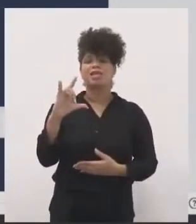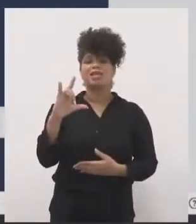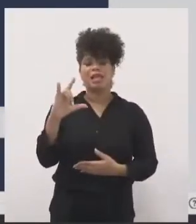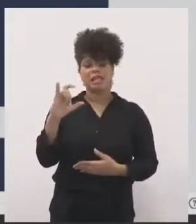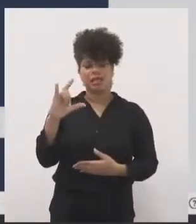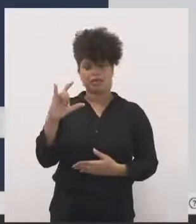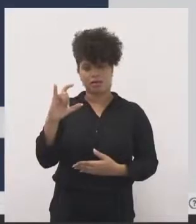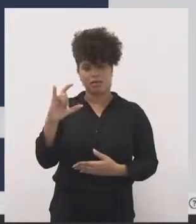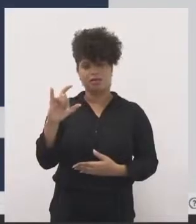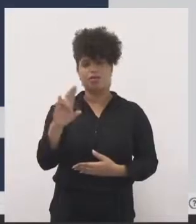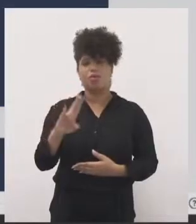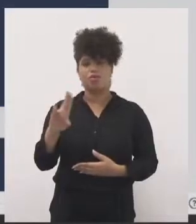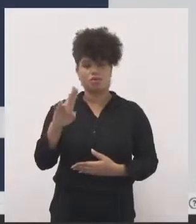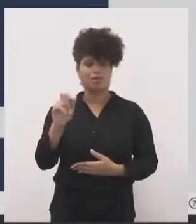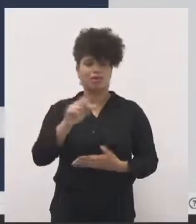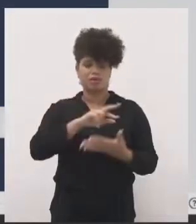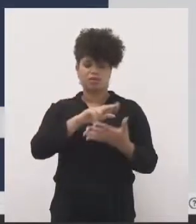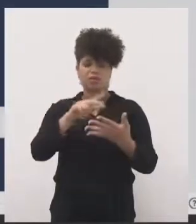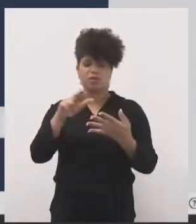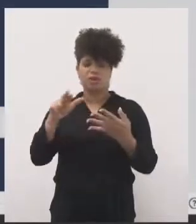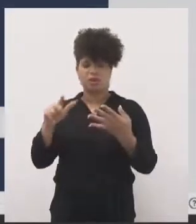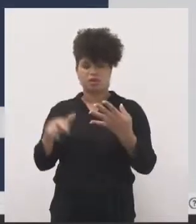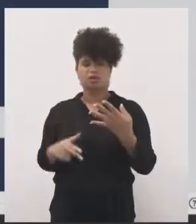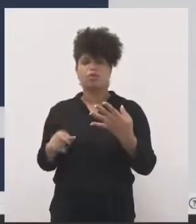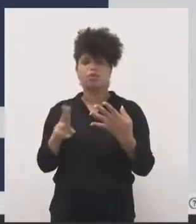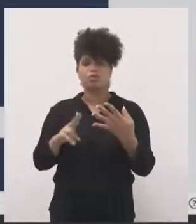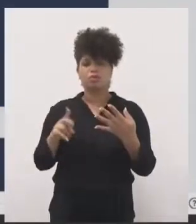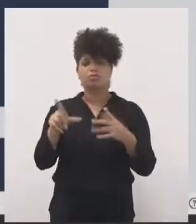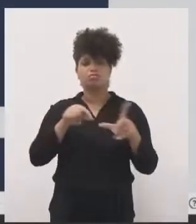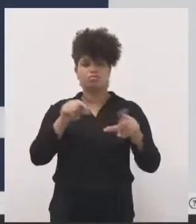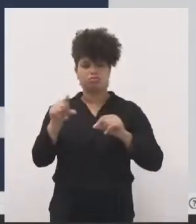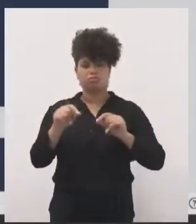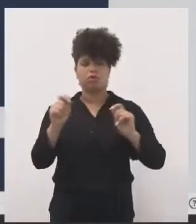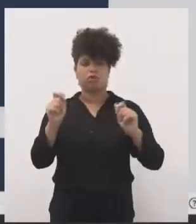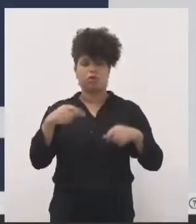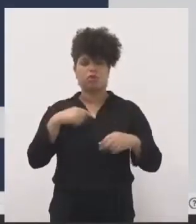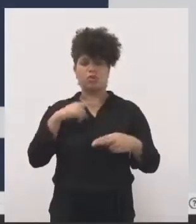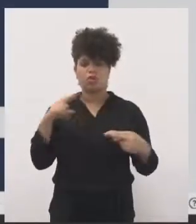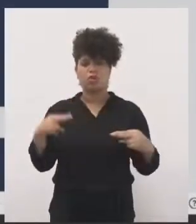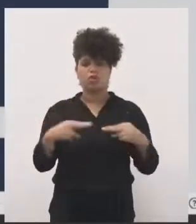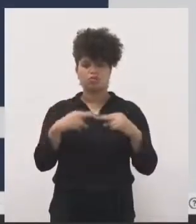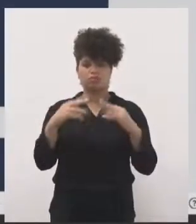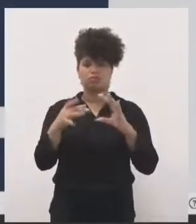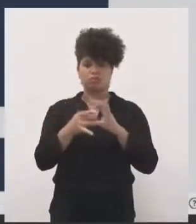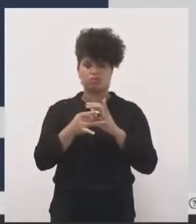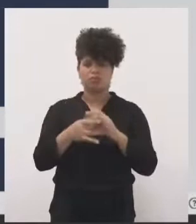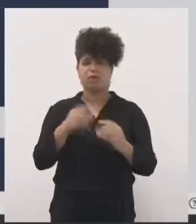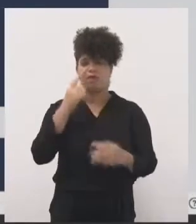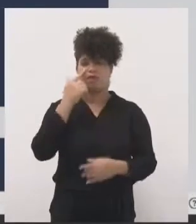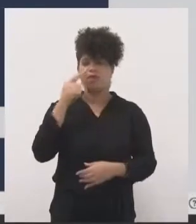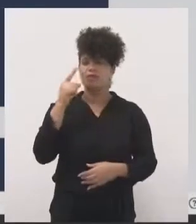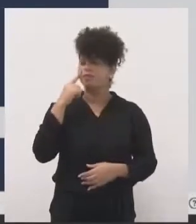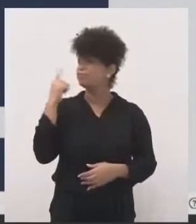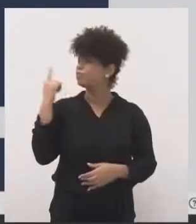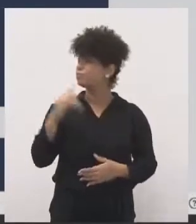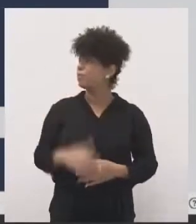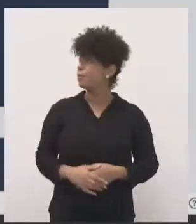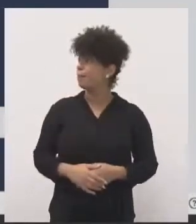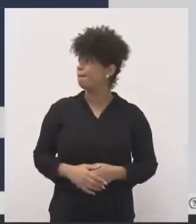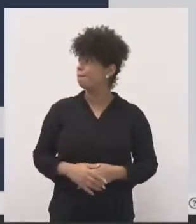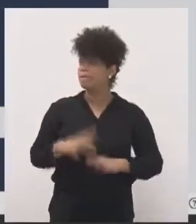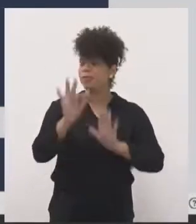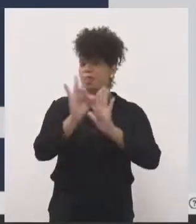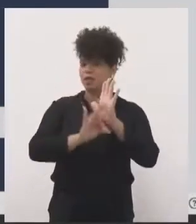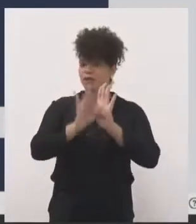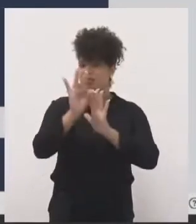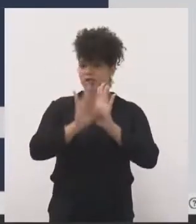do Instagram. Então, tem umas opções aqui para poder conectar contas. Em seguida, eu tenho a aba de texto. Então, já